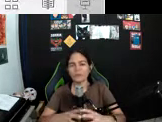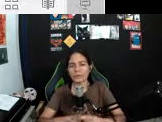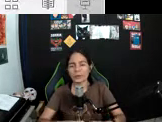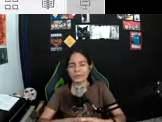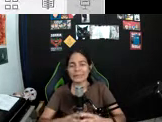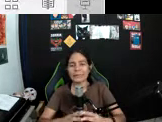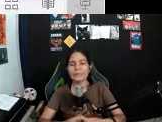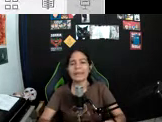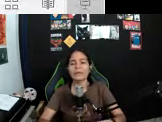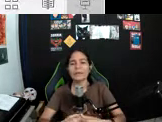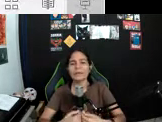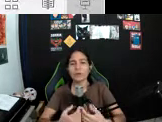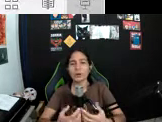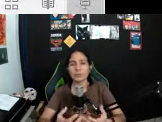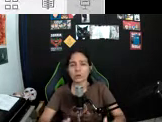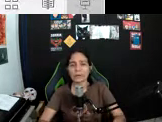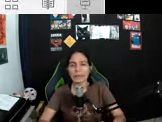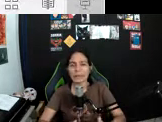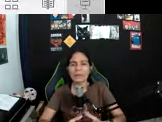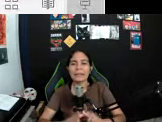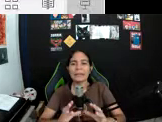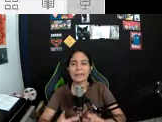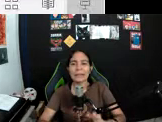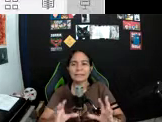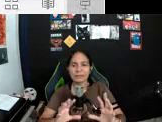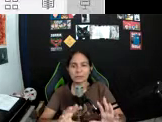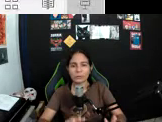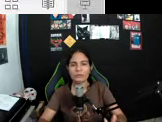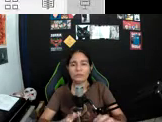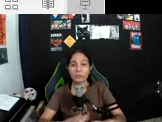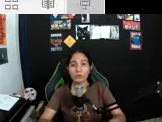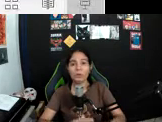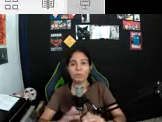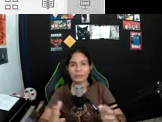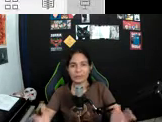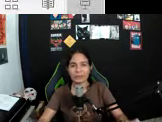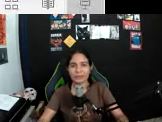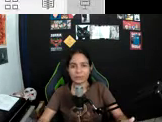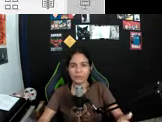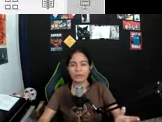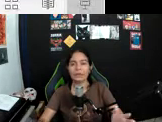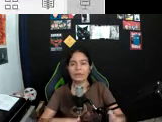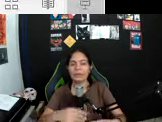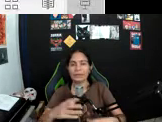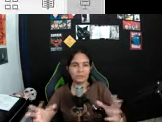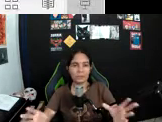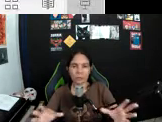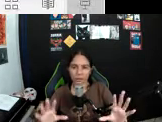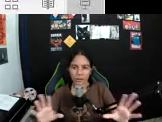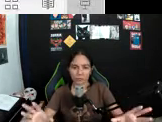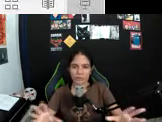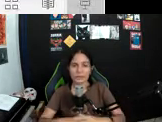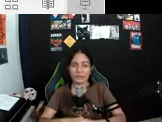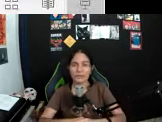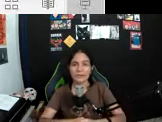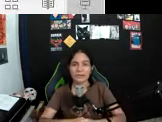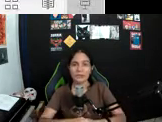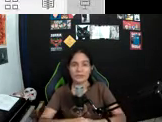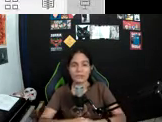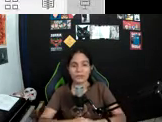o profissional ele deve se comportar nessas situações de comunicação, né, qualquer